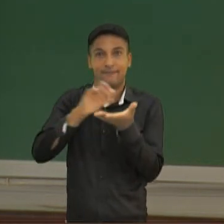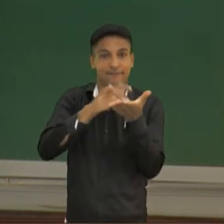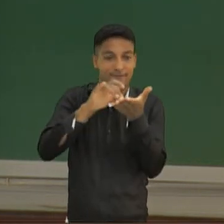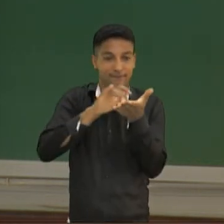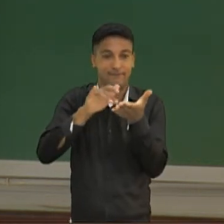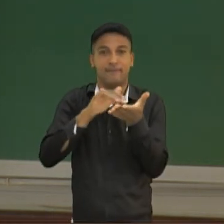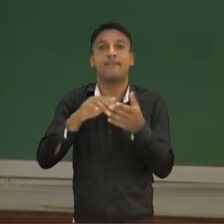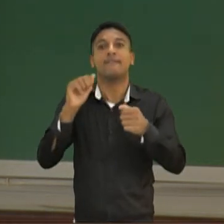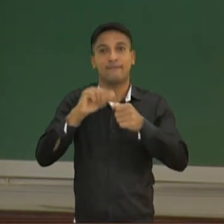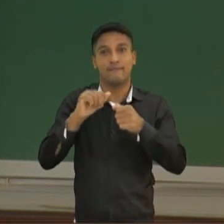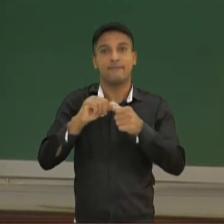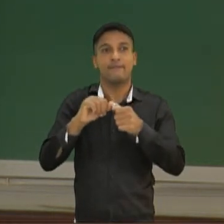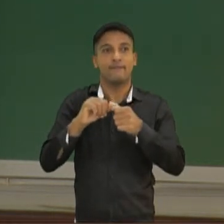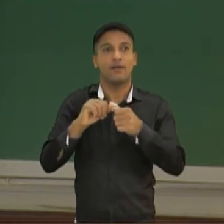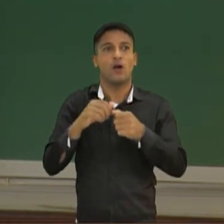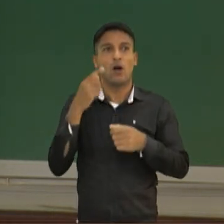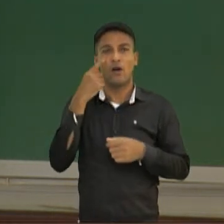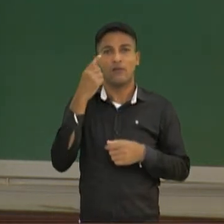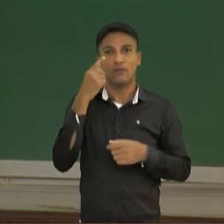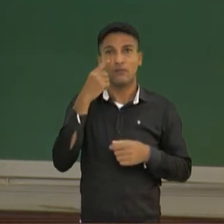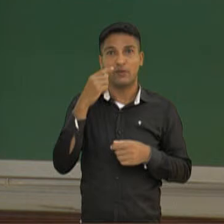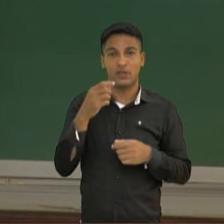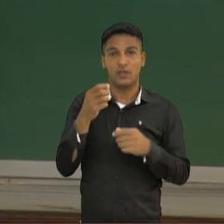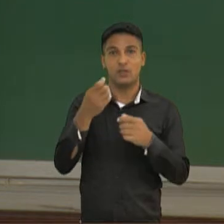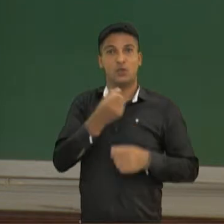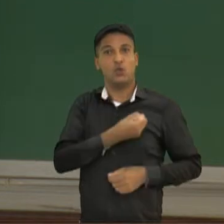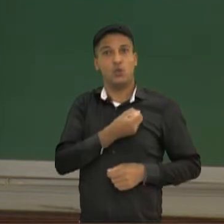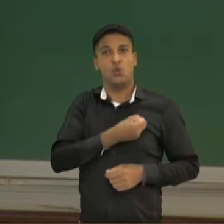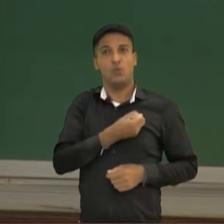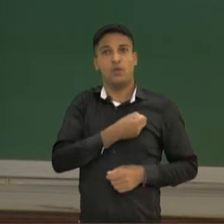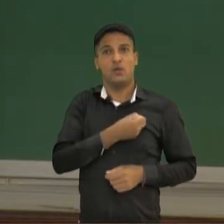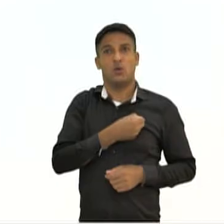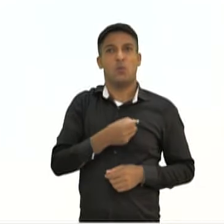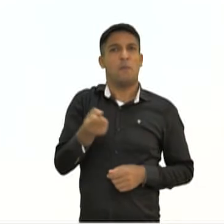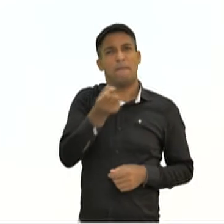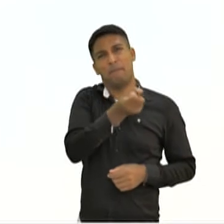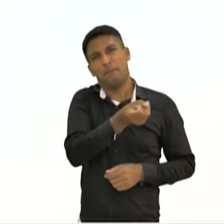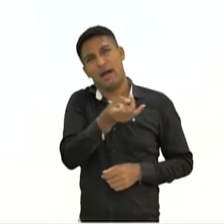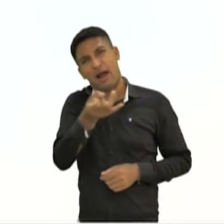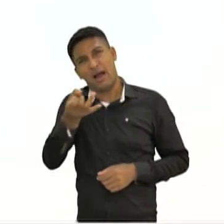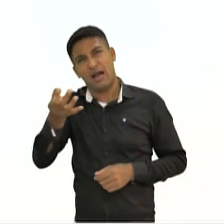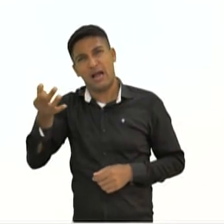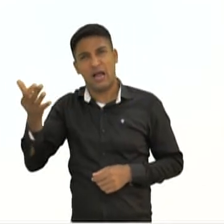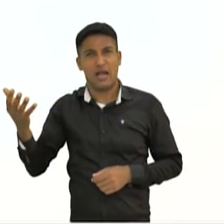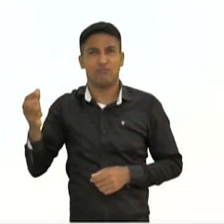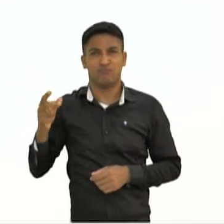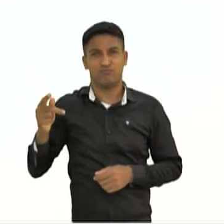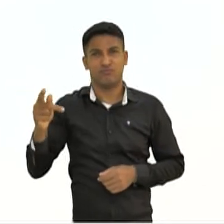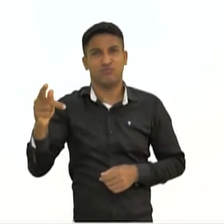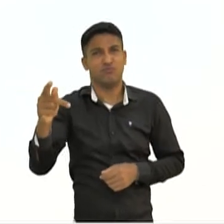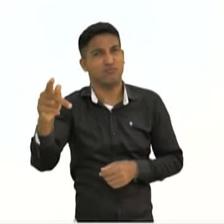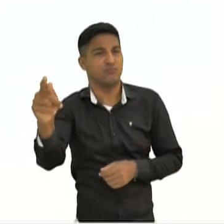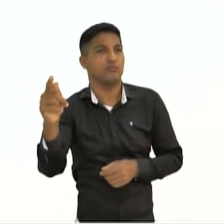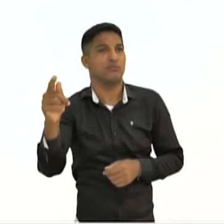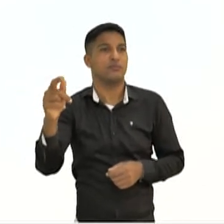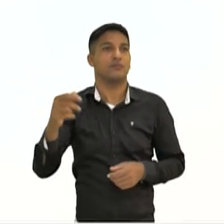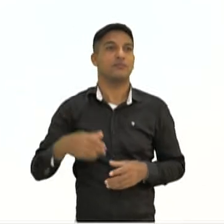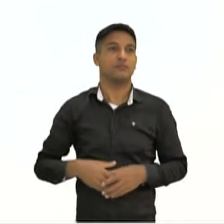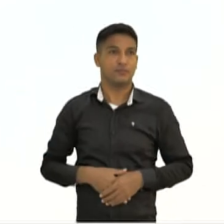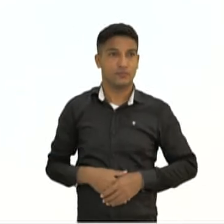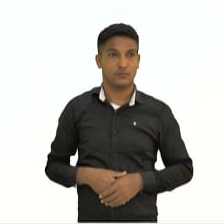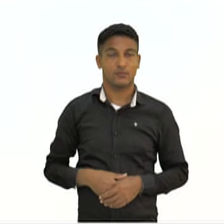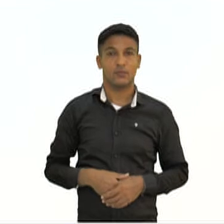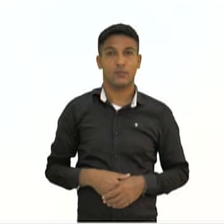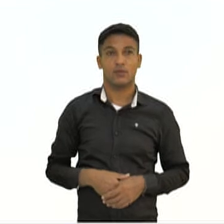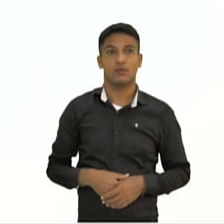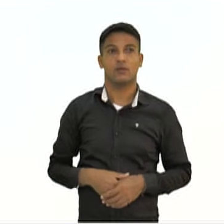aconteceu. Deu esse número gigantesco e se o meu visor fosse maior ainda, ele ia continuar. Quando isso